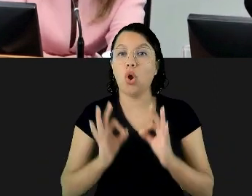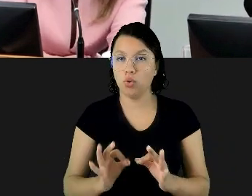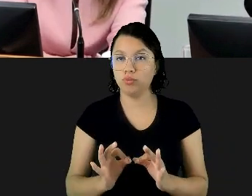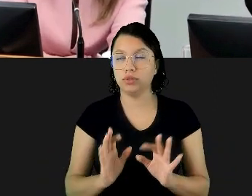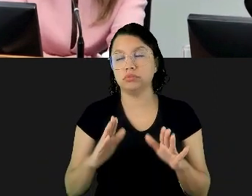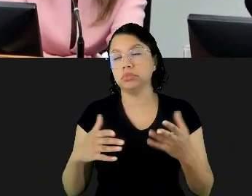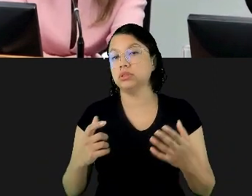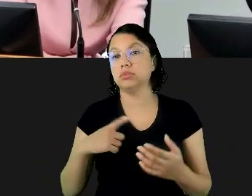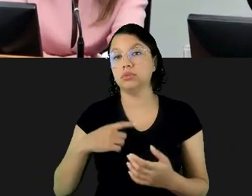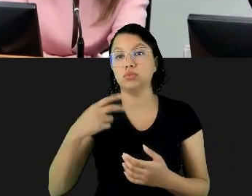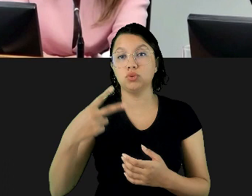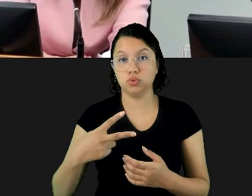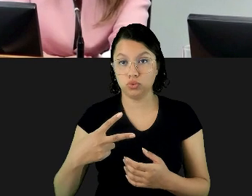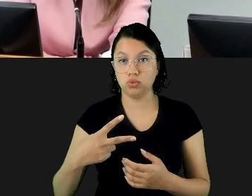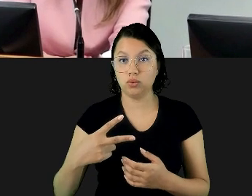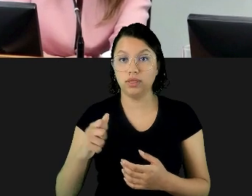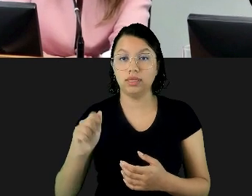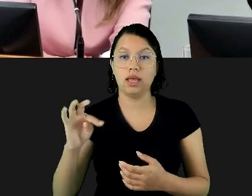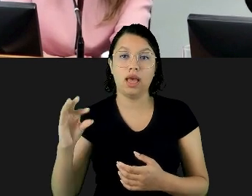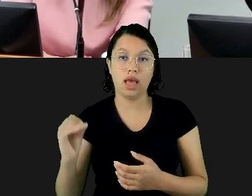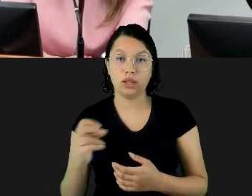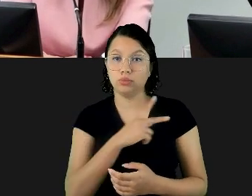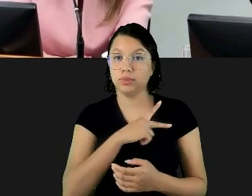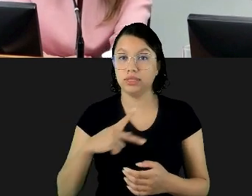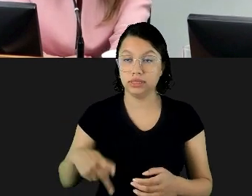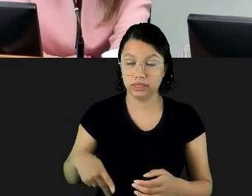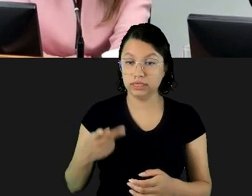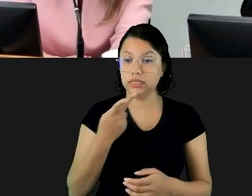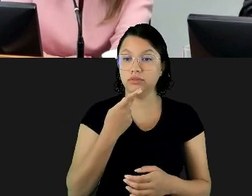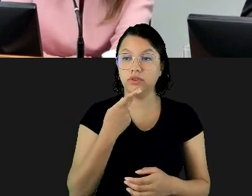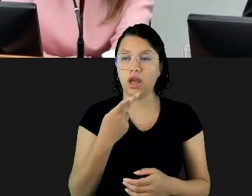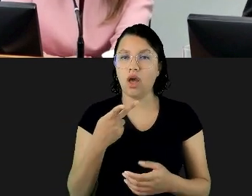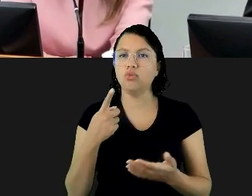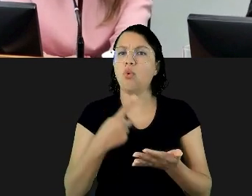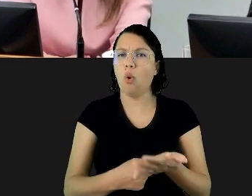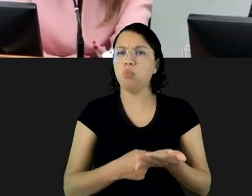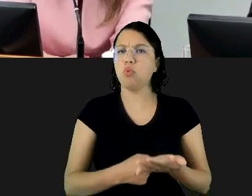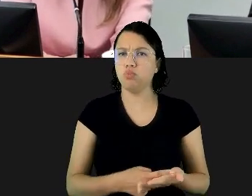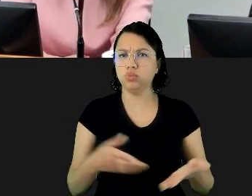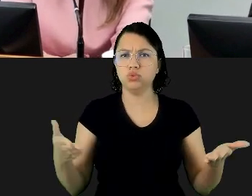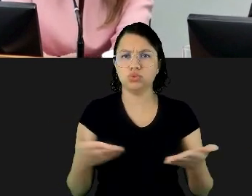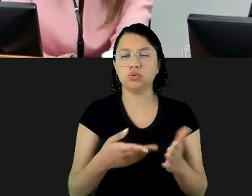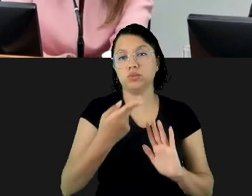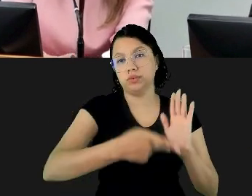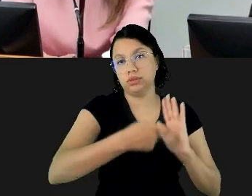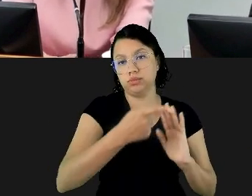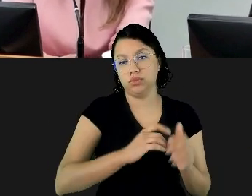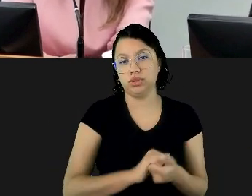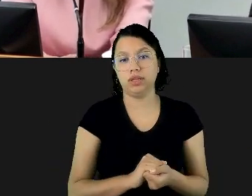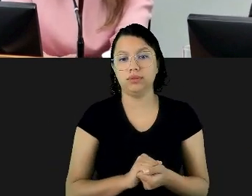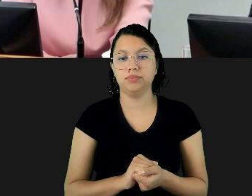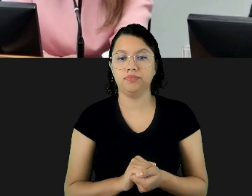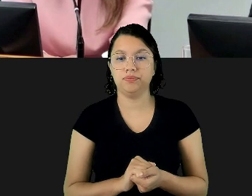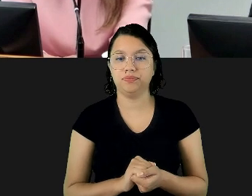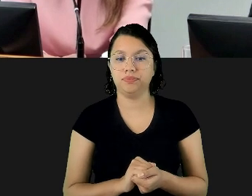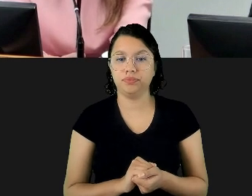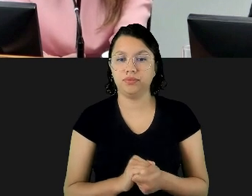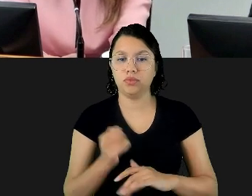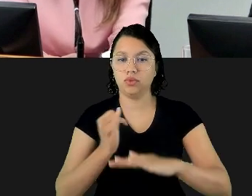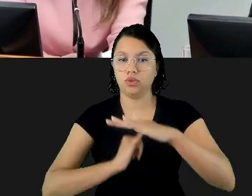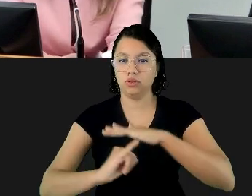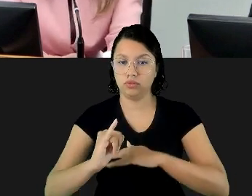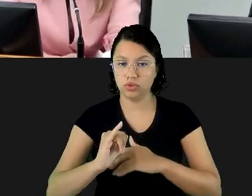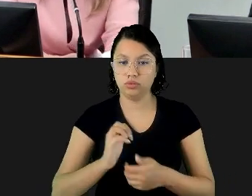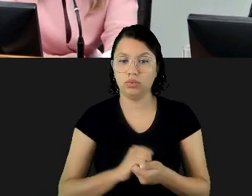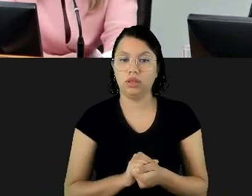atos presidenciais afirmando o compromisso com esse projeto. O Fomplata, com investimento aí